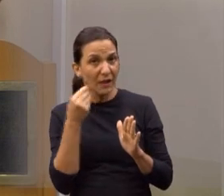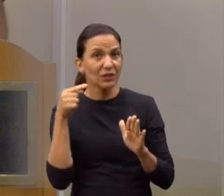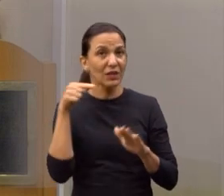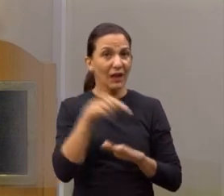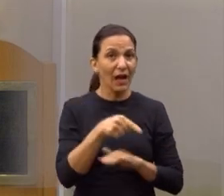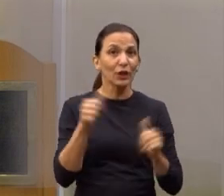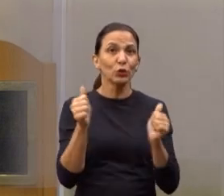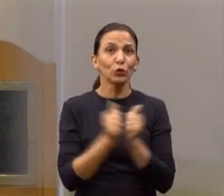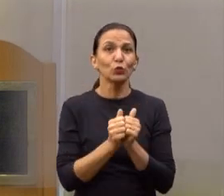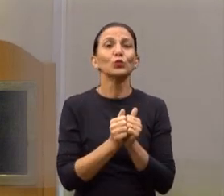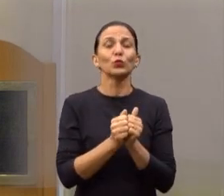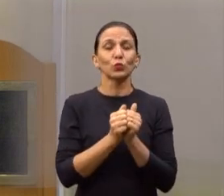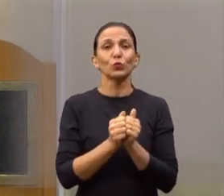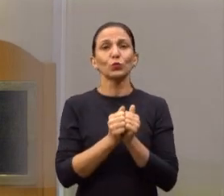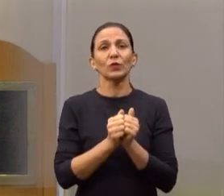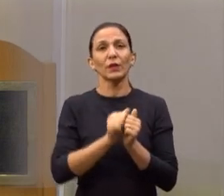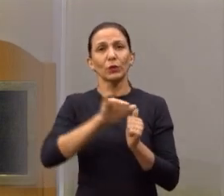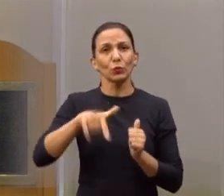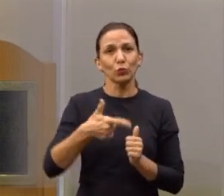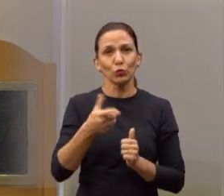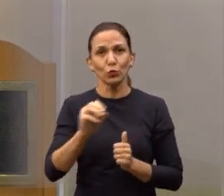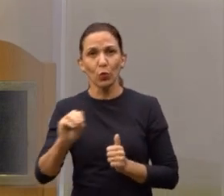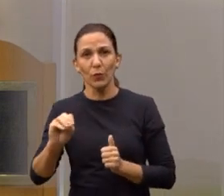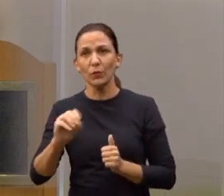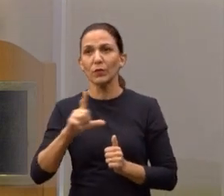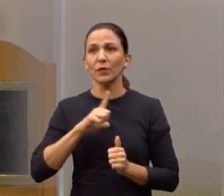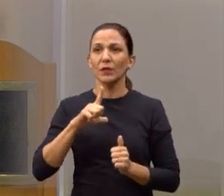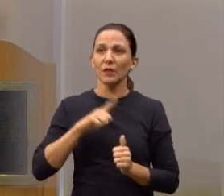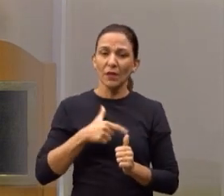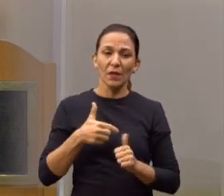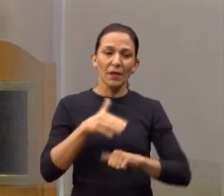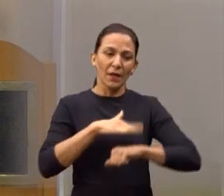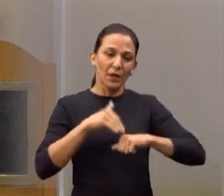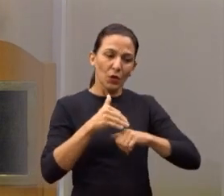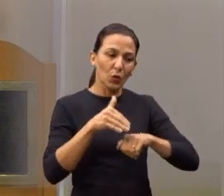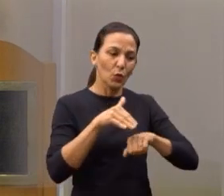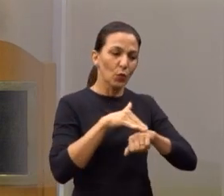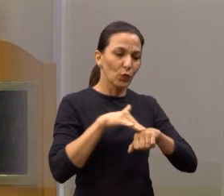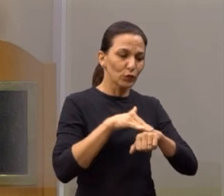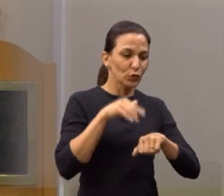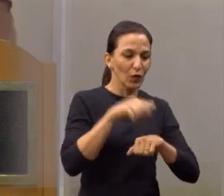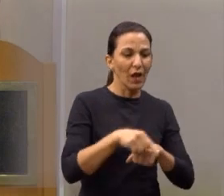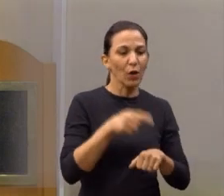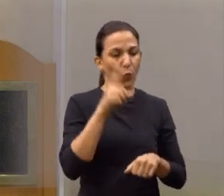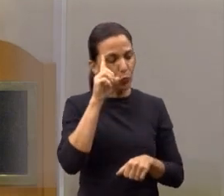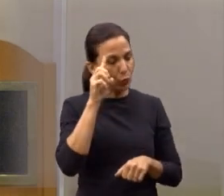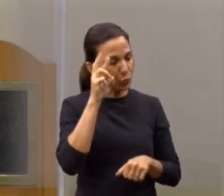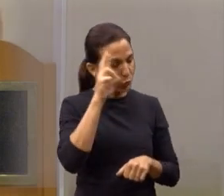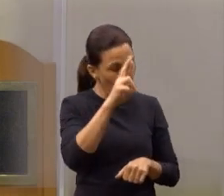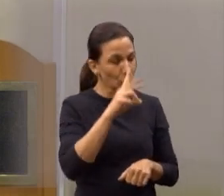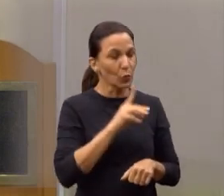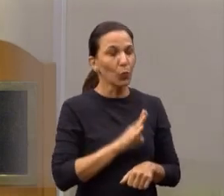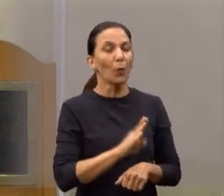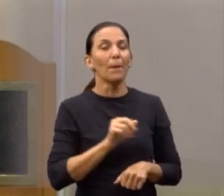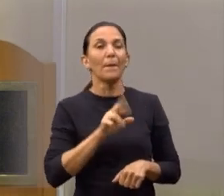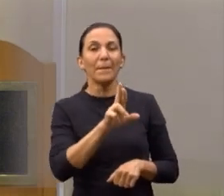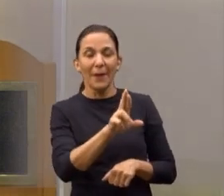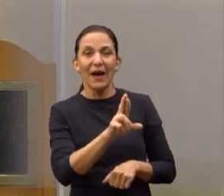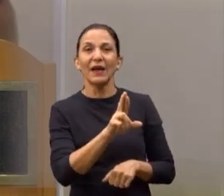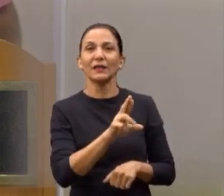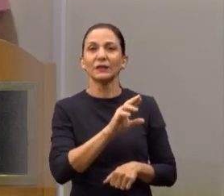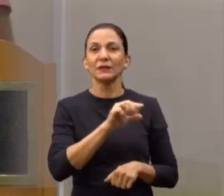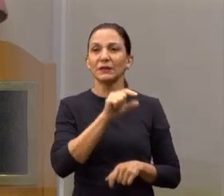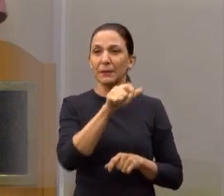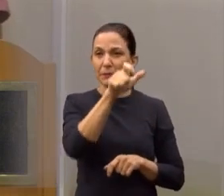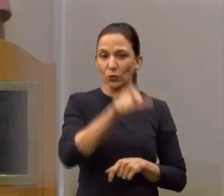lá com o Coronel com toda a disposição no mundo com todo carinho ele lá é de conversou com Luiz caldono do bar conversamos com os meninos da roda de